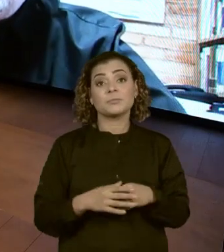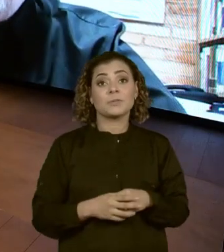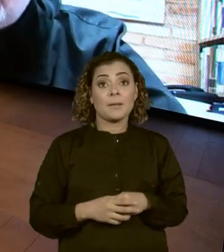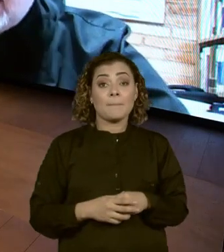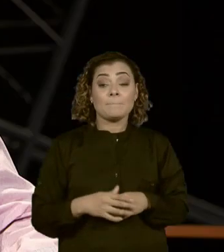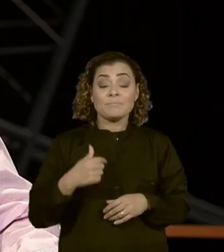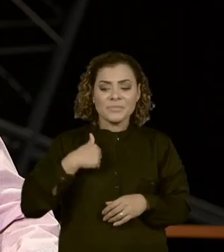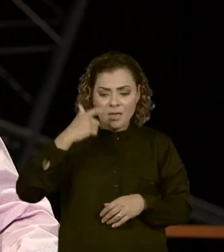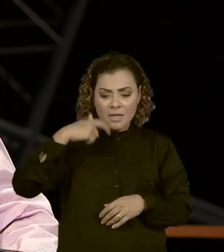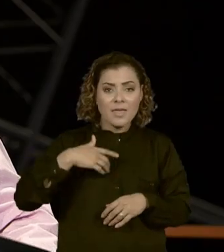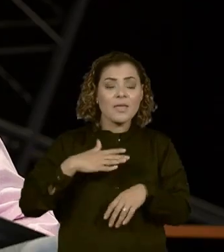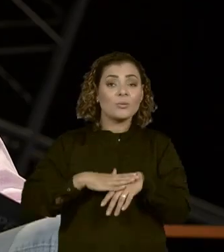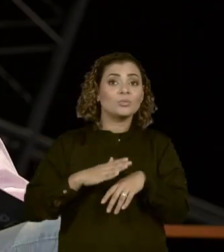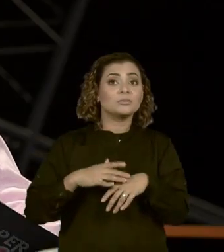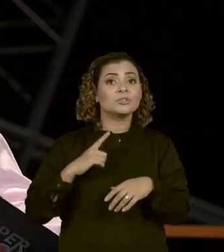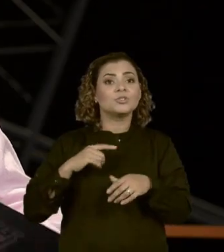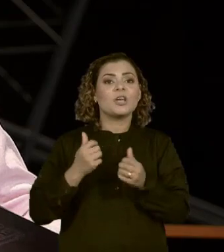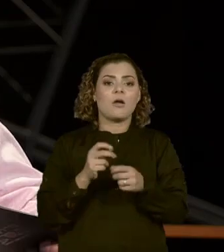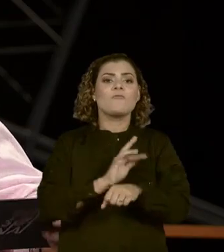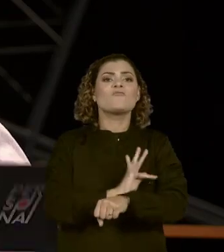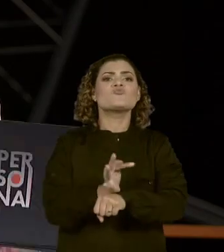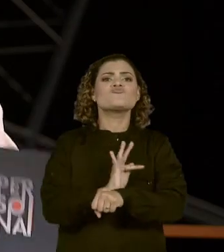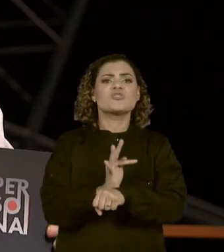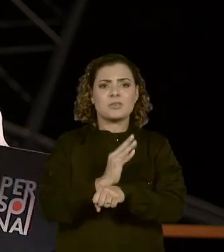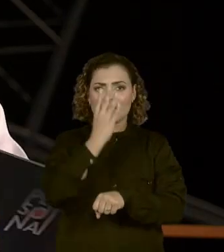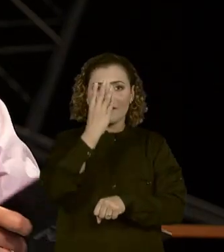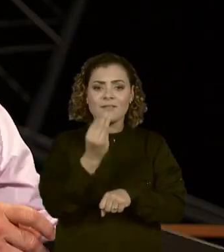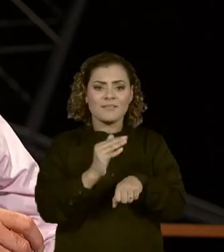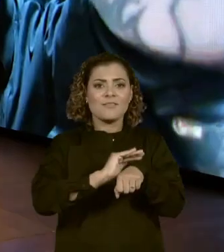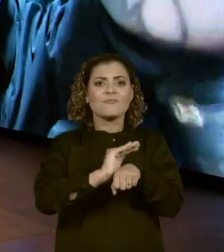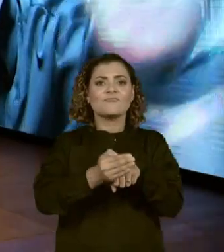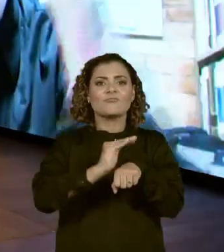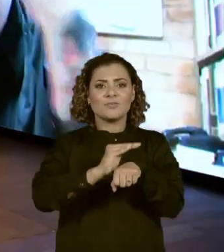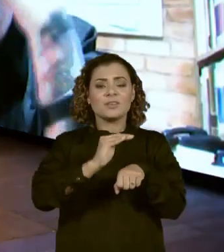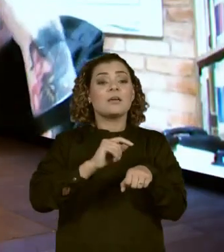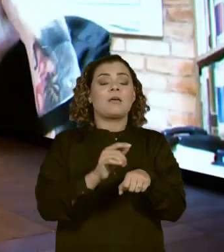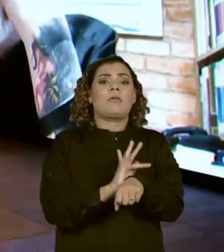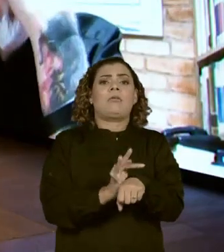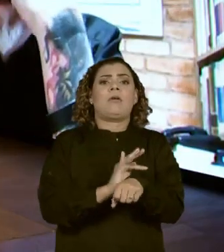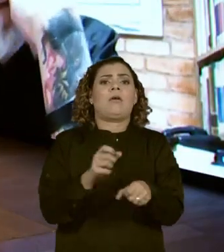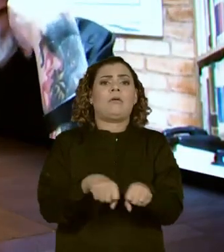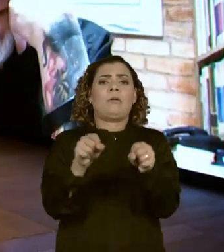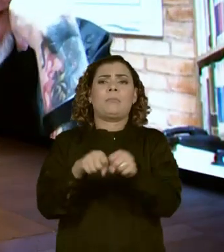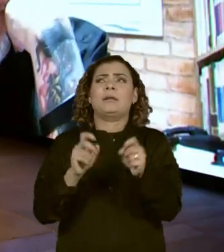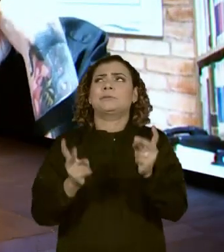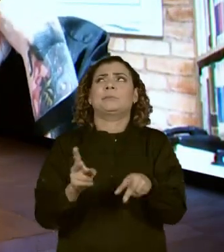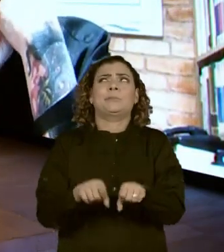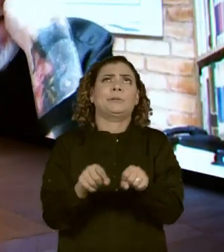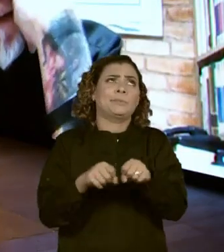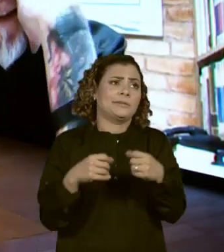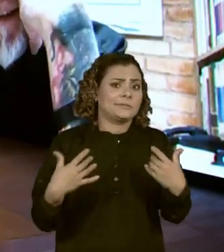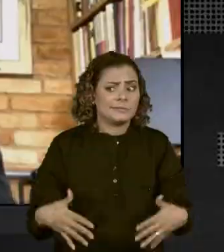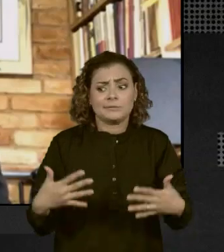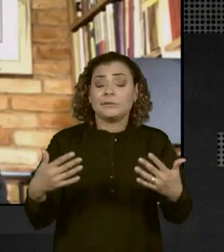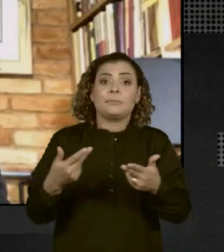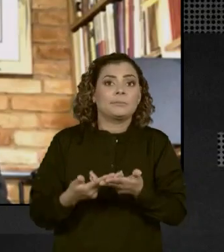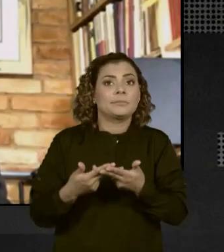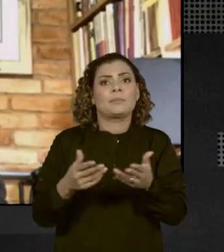ir lá para a cidade universitária todo dia para ensaiar. Era muito complicado, era muito difícil.